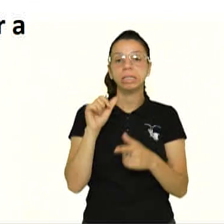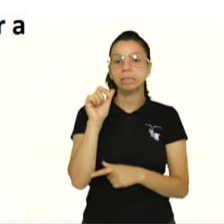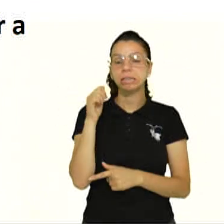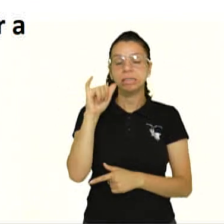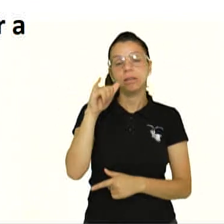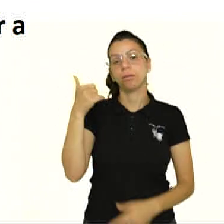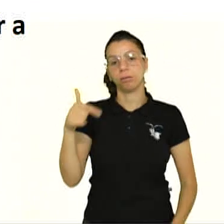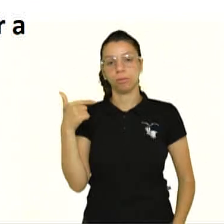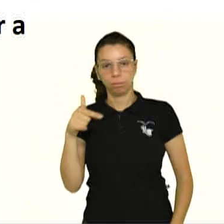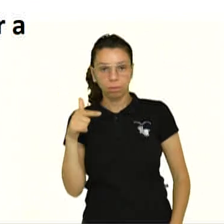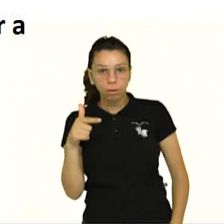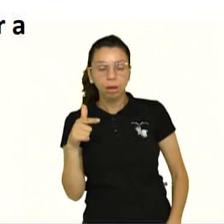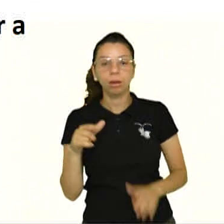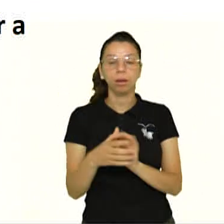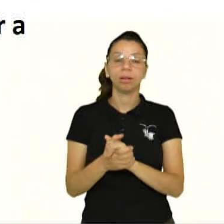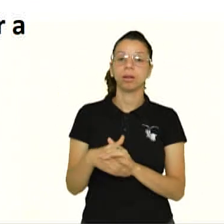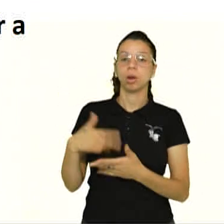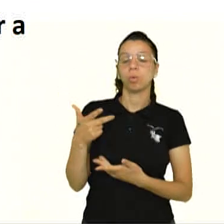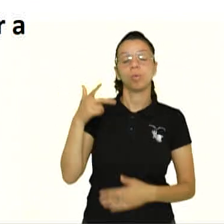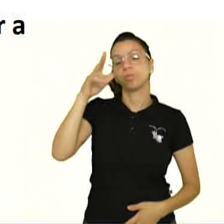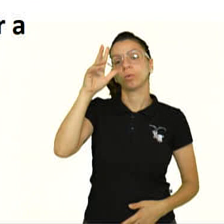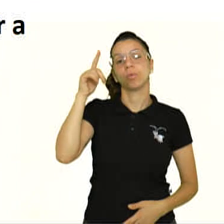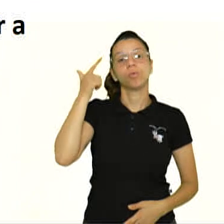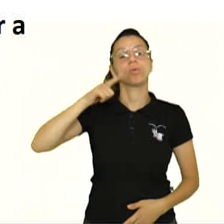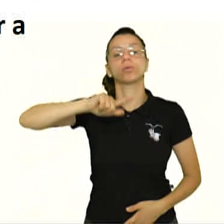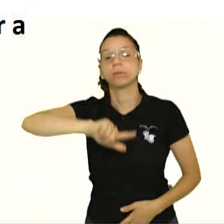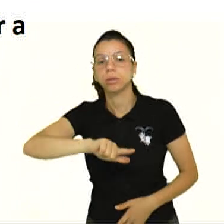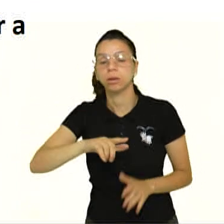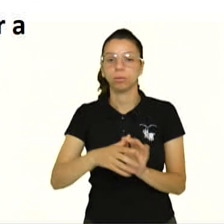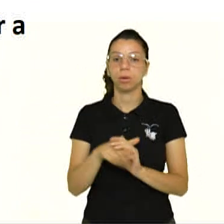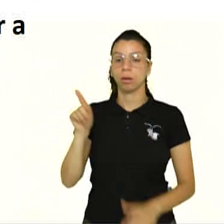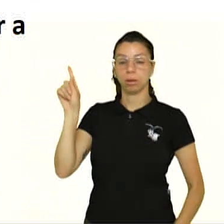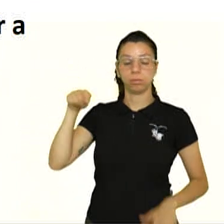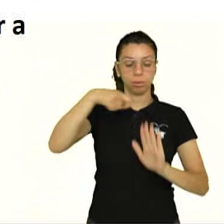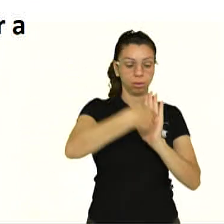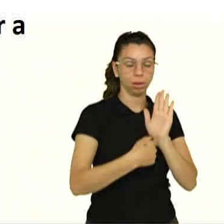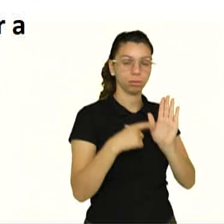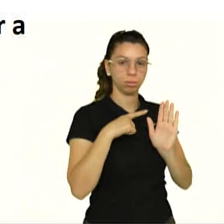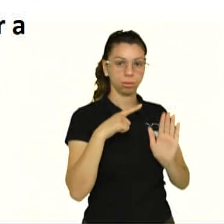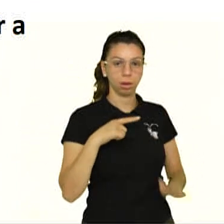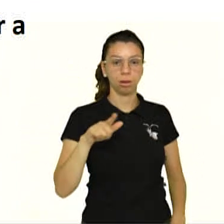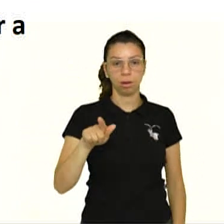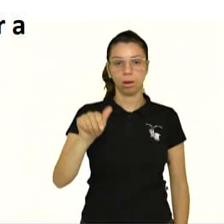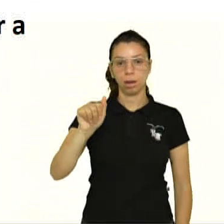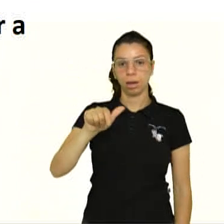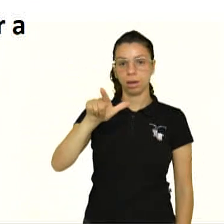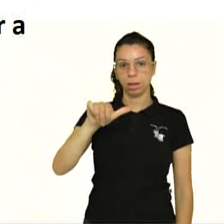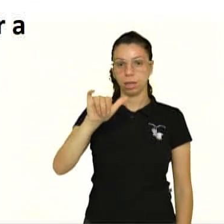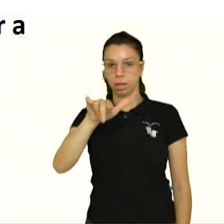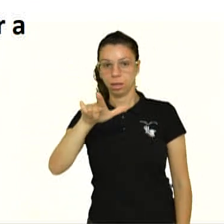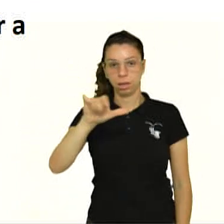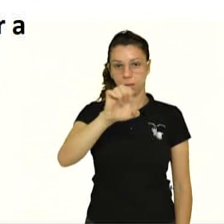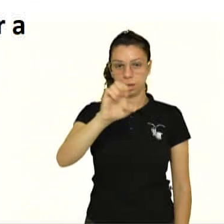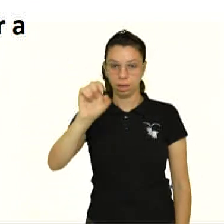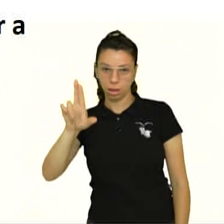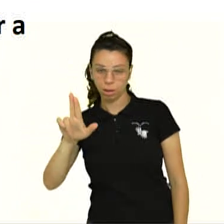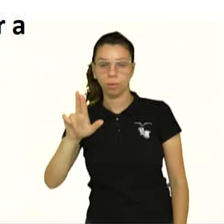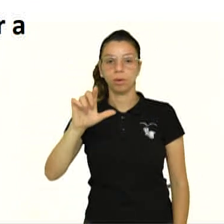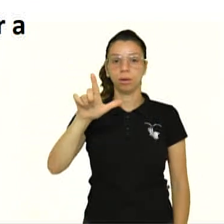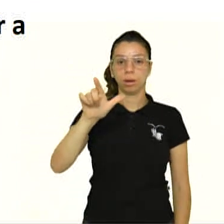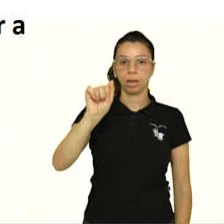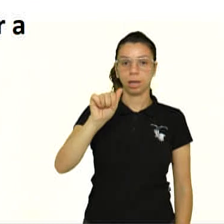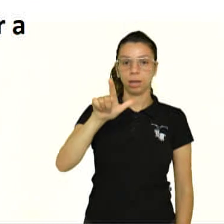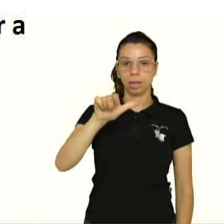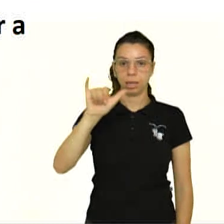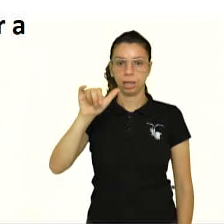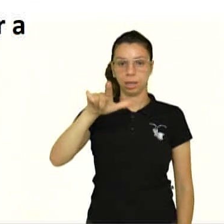labirinto. Este texto, que é de Galileu Galilei, está lá na obra Os Pensadores, na coleção Os Pensadores.